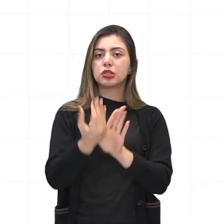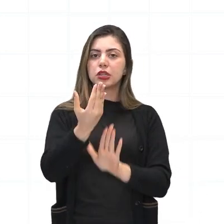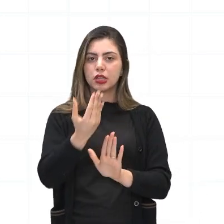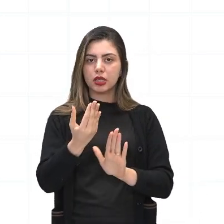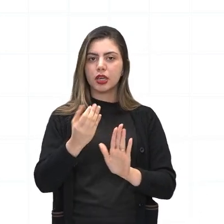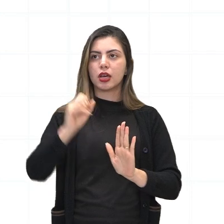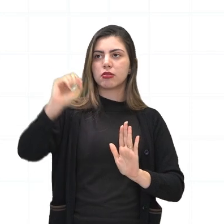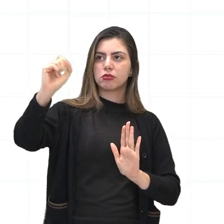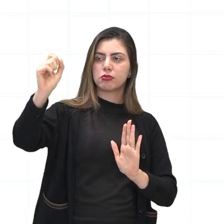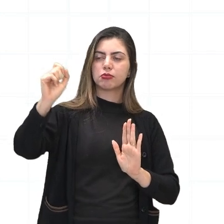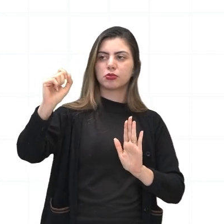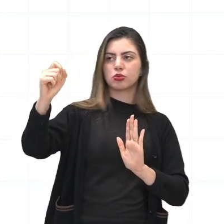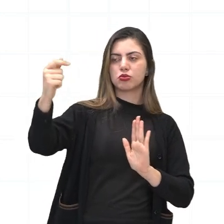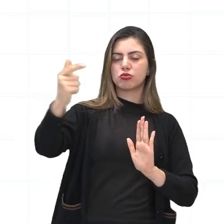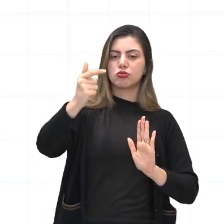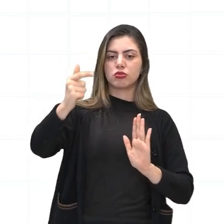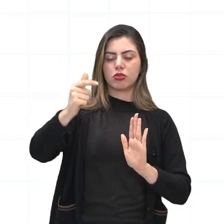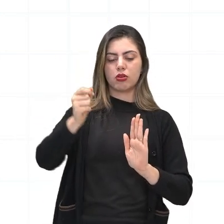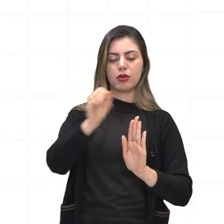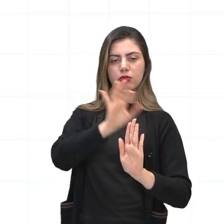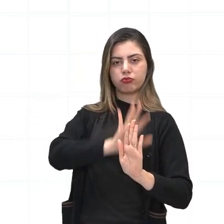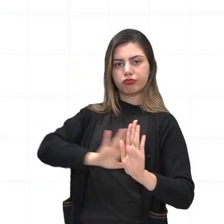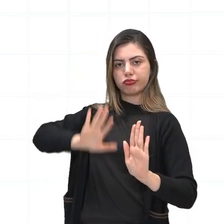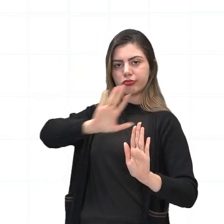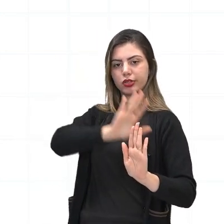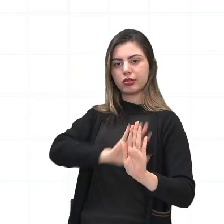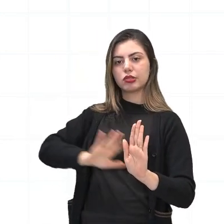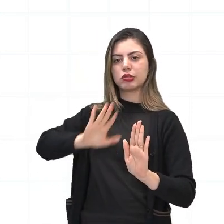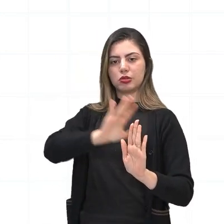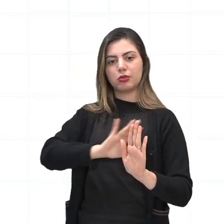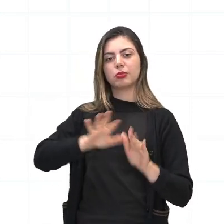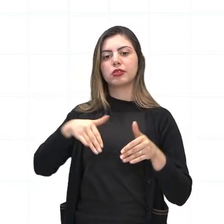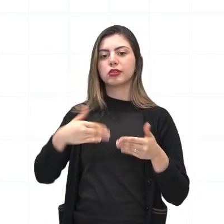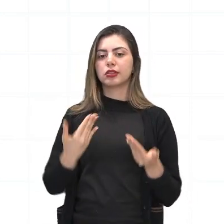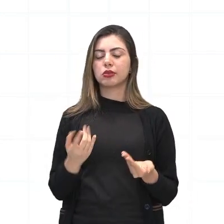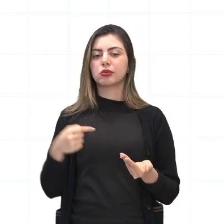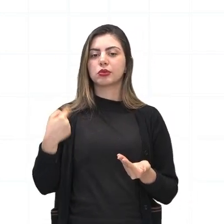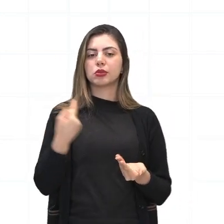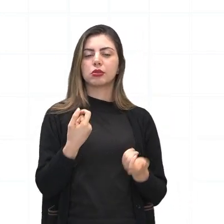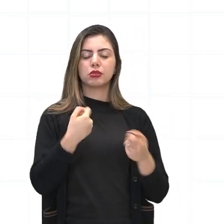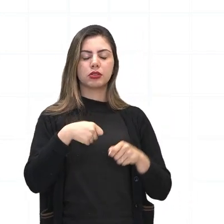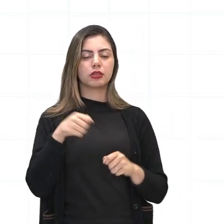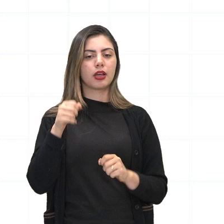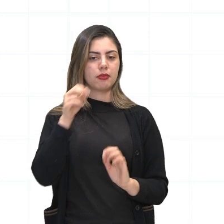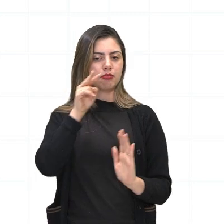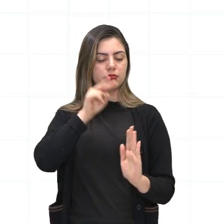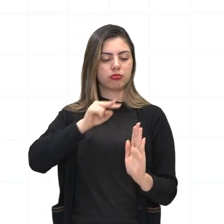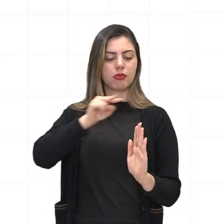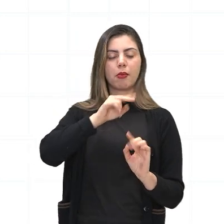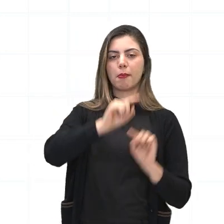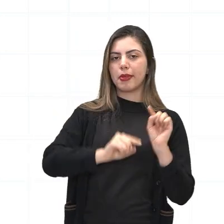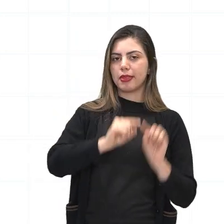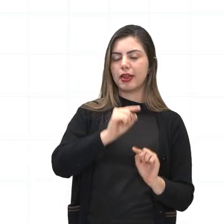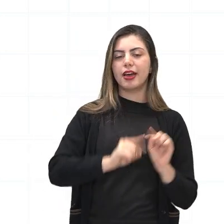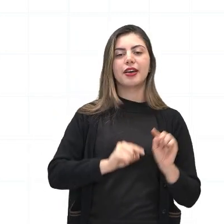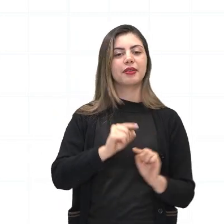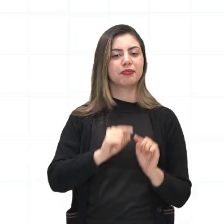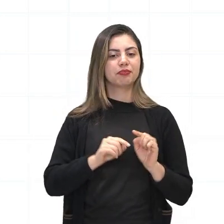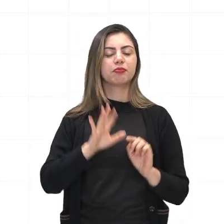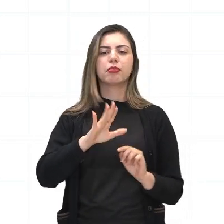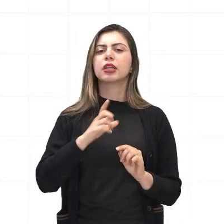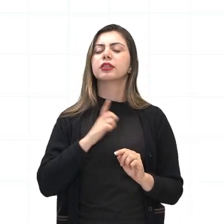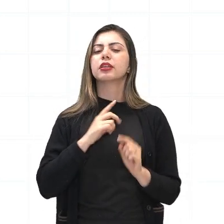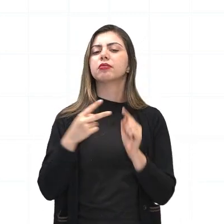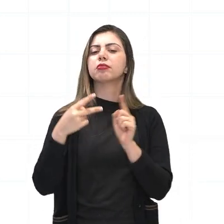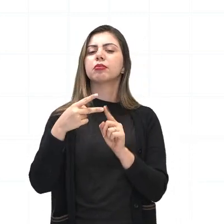que passa a ser um plano. E assim nós conseguimos ver sobre outro objeto. E a sombra